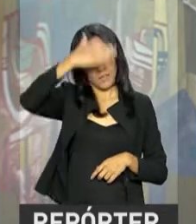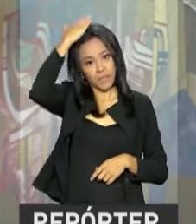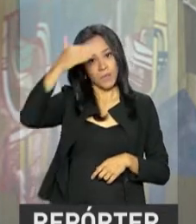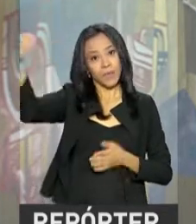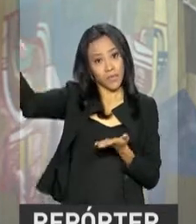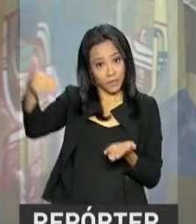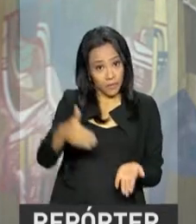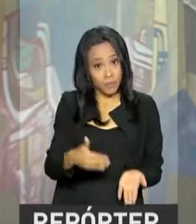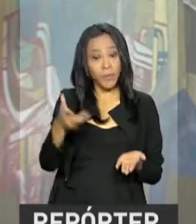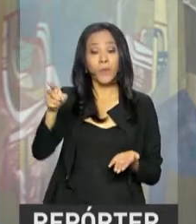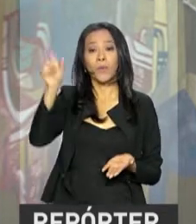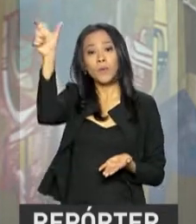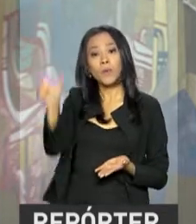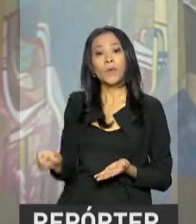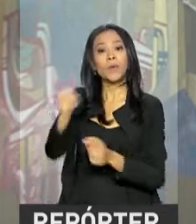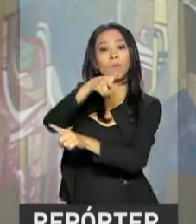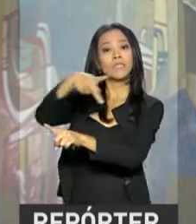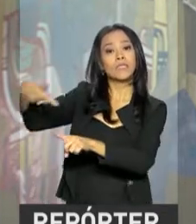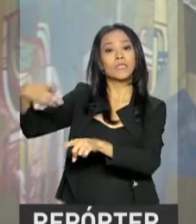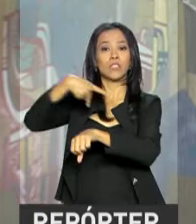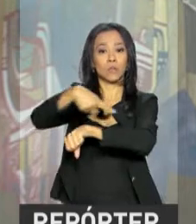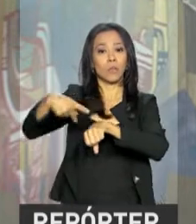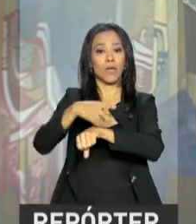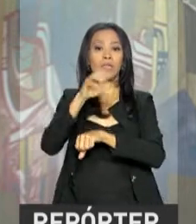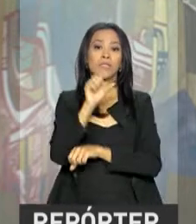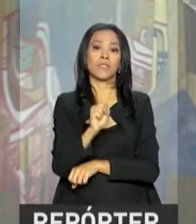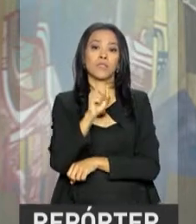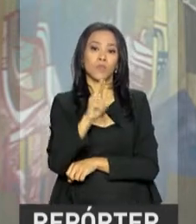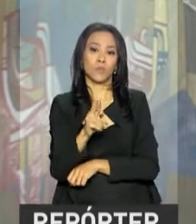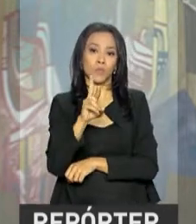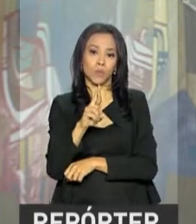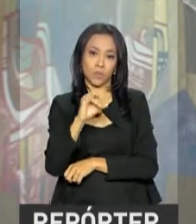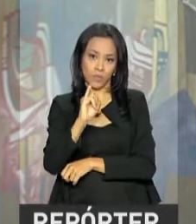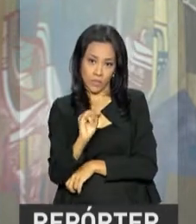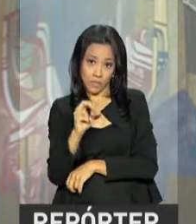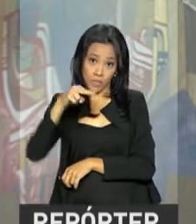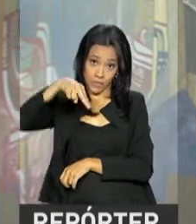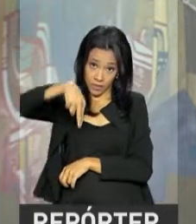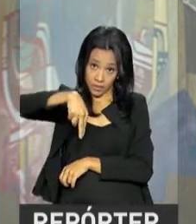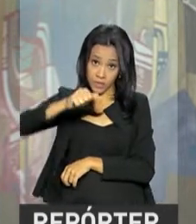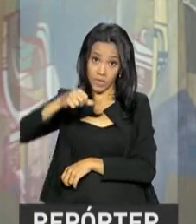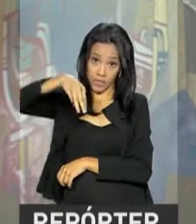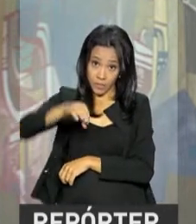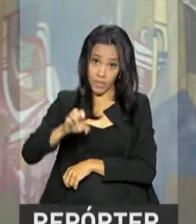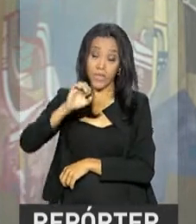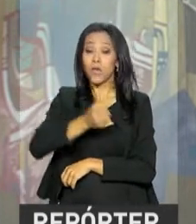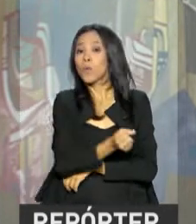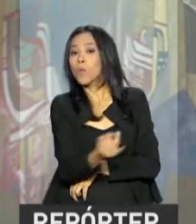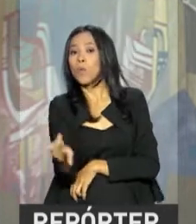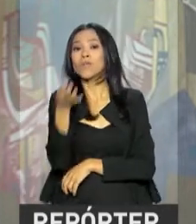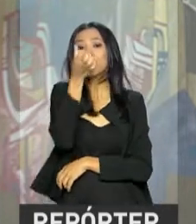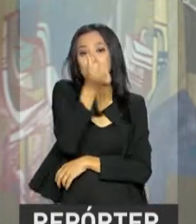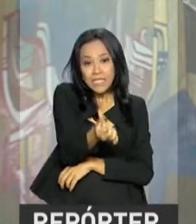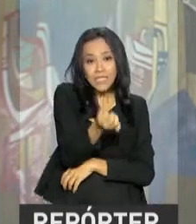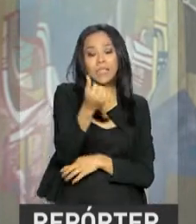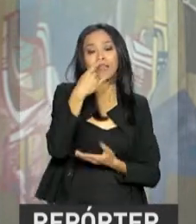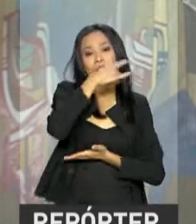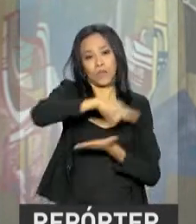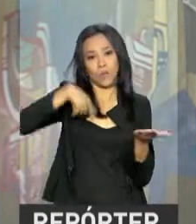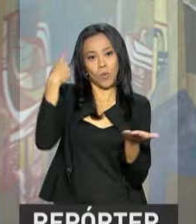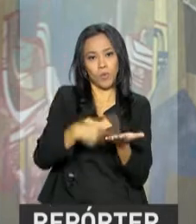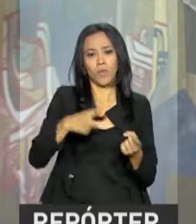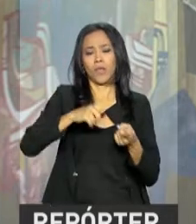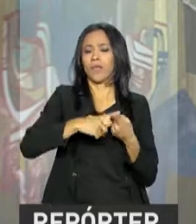suriname desi rebu tece os dois países assinaram 16 acordos de cooperação nas áreas de economia agricultura